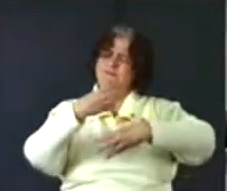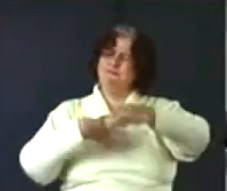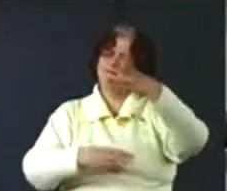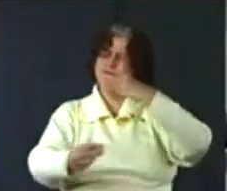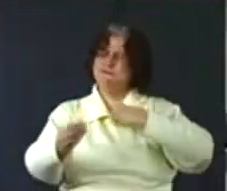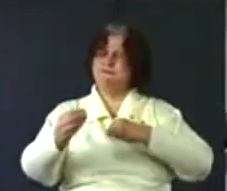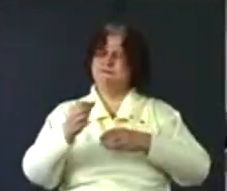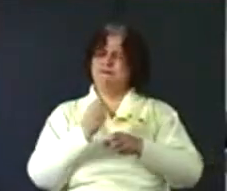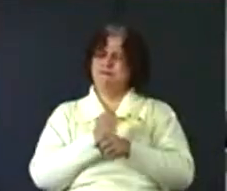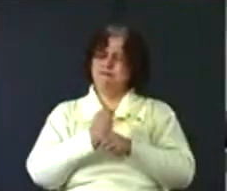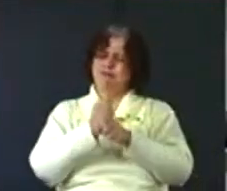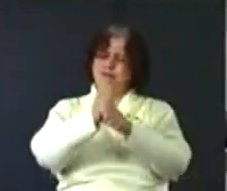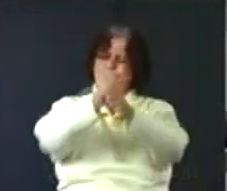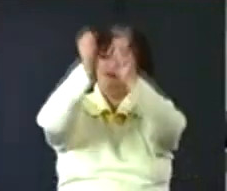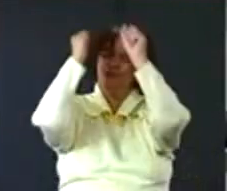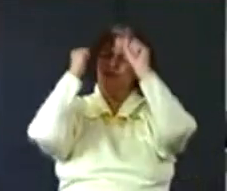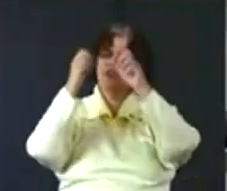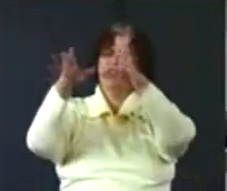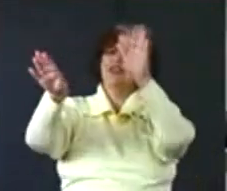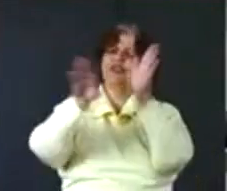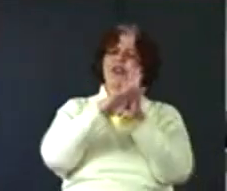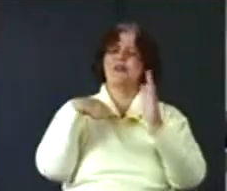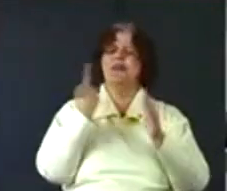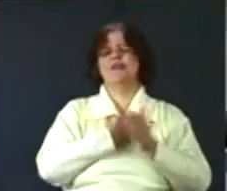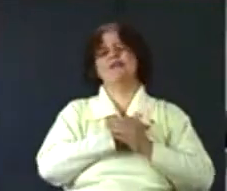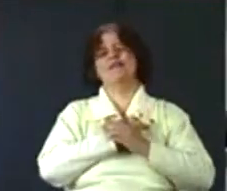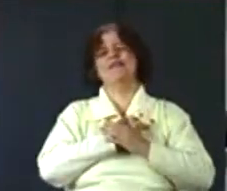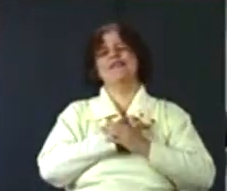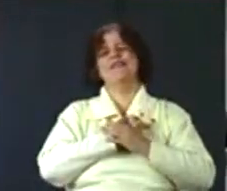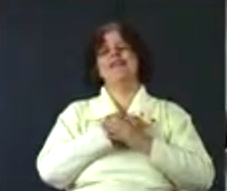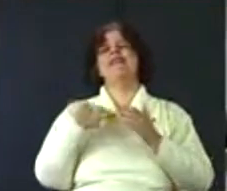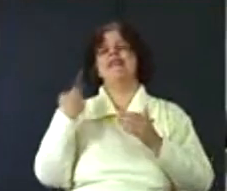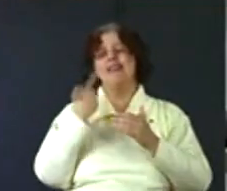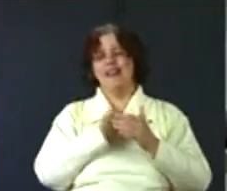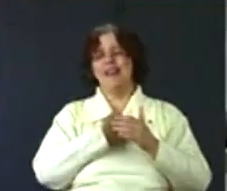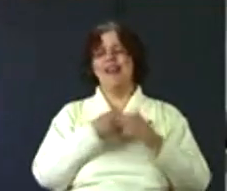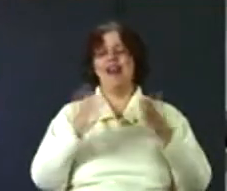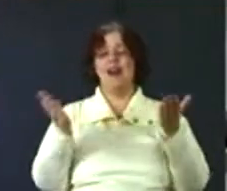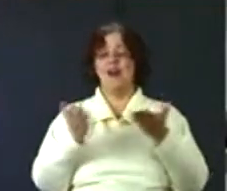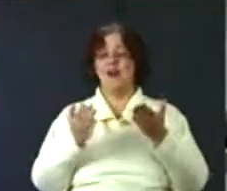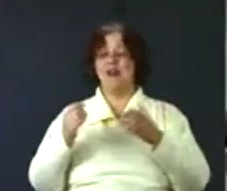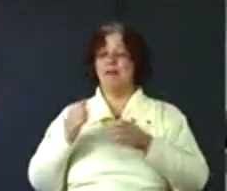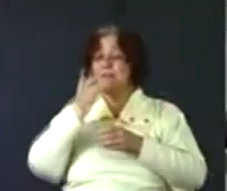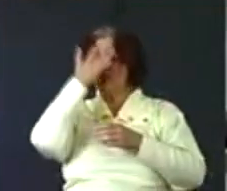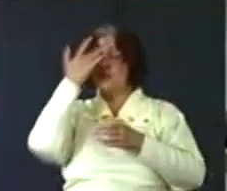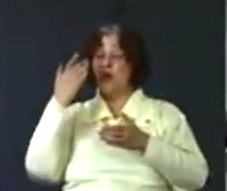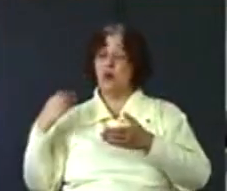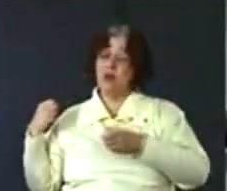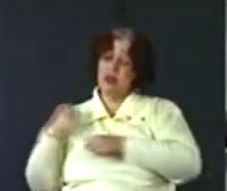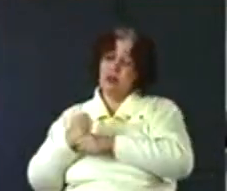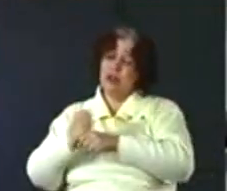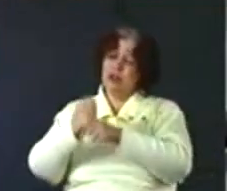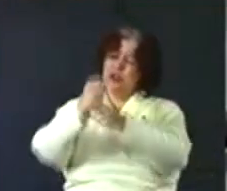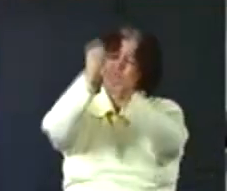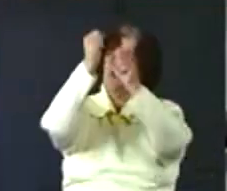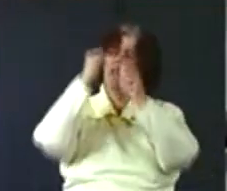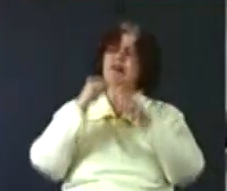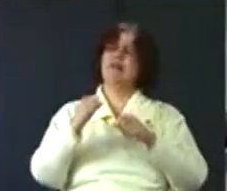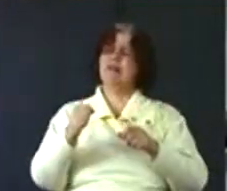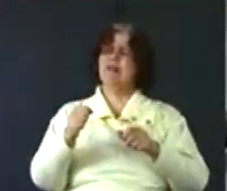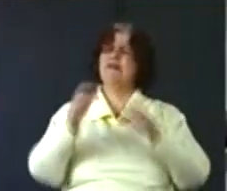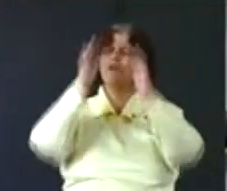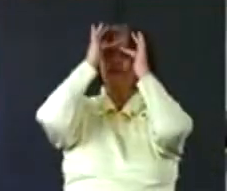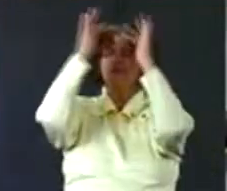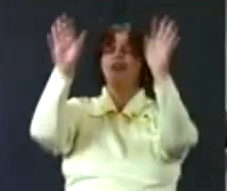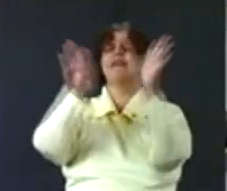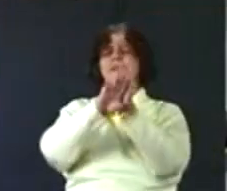irmãs foram martirizados, perderam a vida porque foram fiéis a ti até a morte. Há muitos hoje